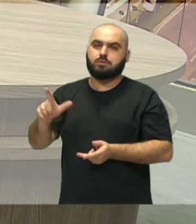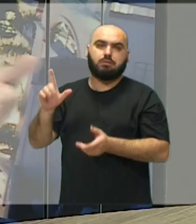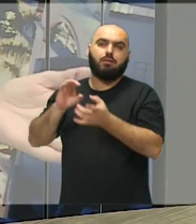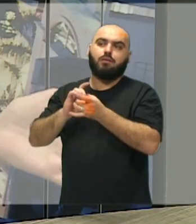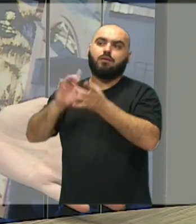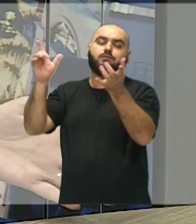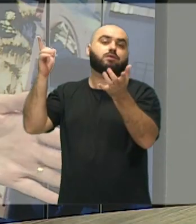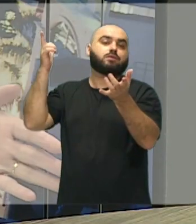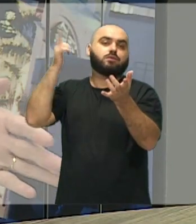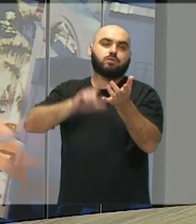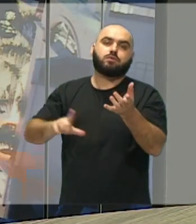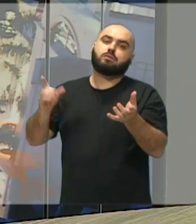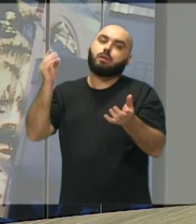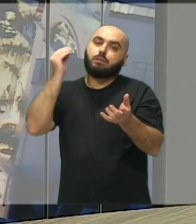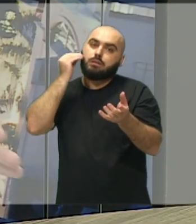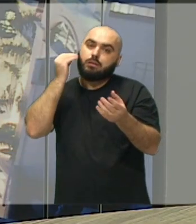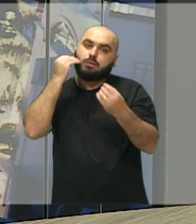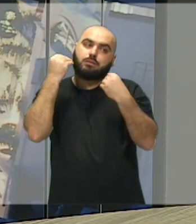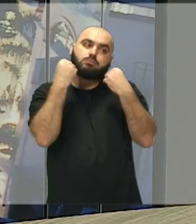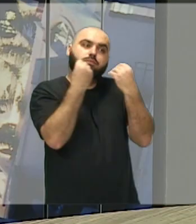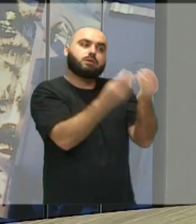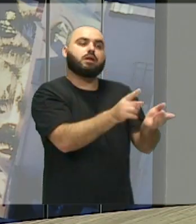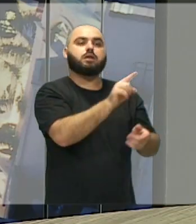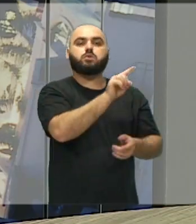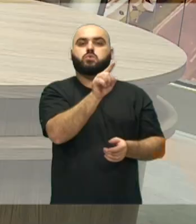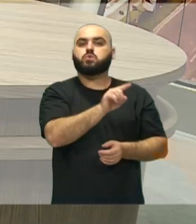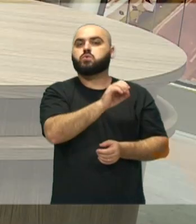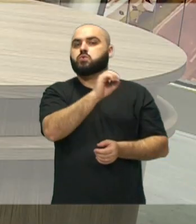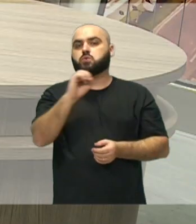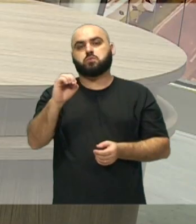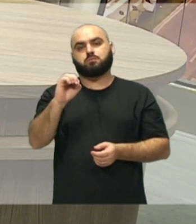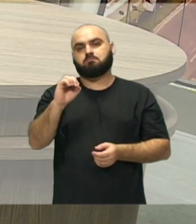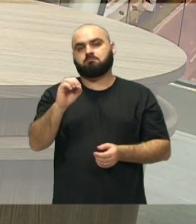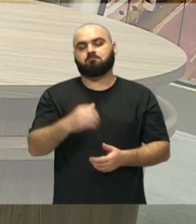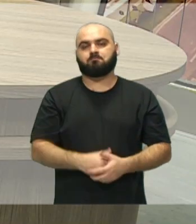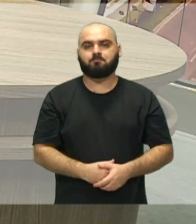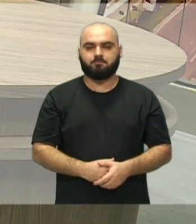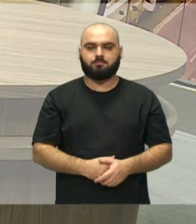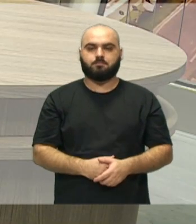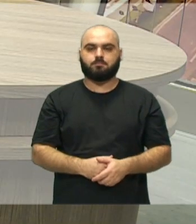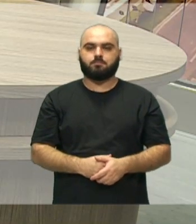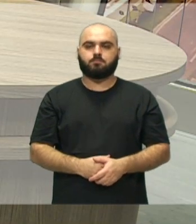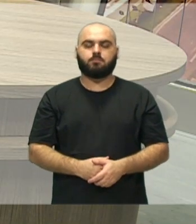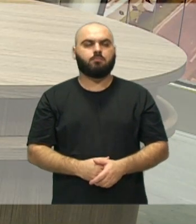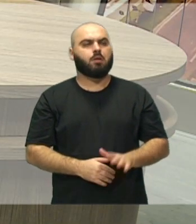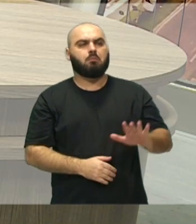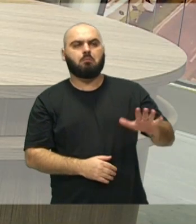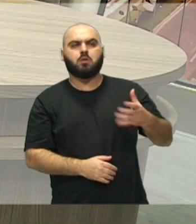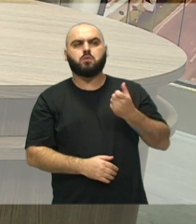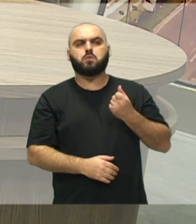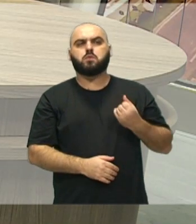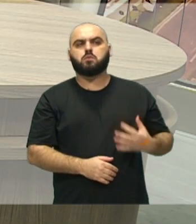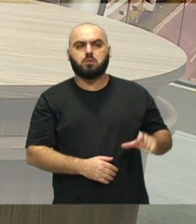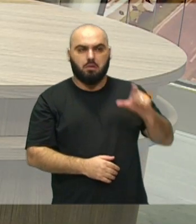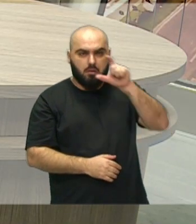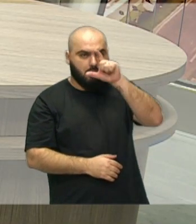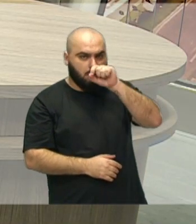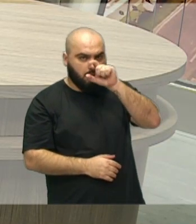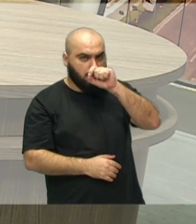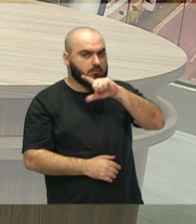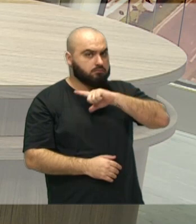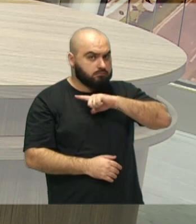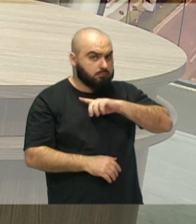novamente a gente tenta encaminhar para um zoológico e tudo mais, né? Em termos de números, as aves ainda